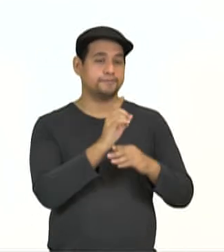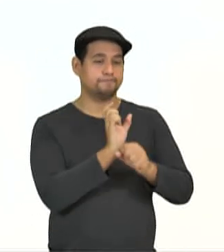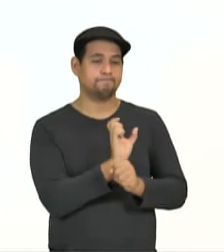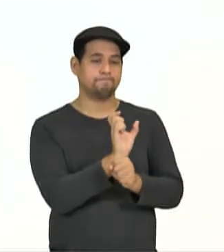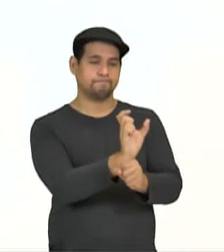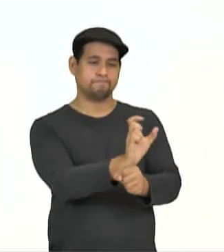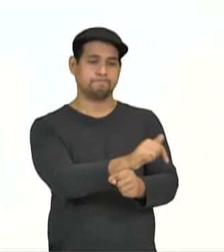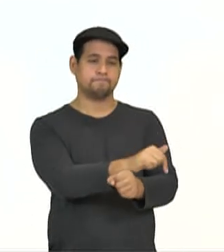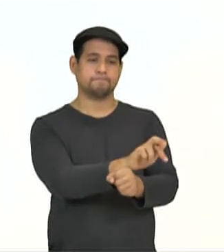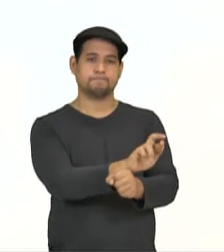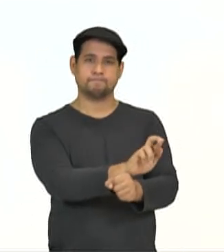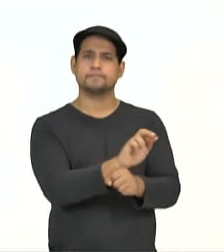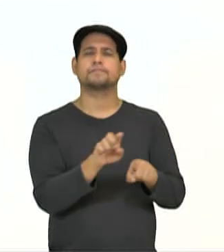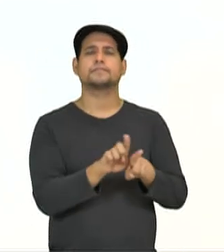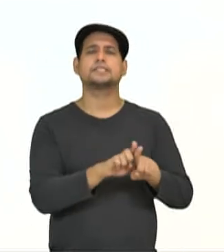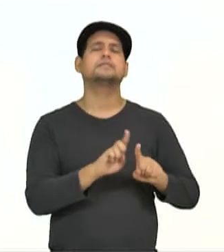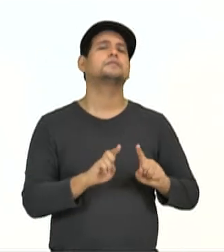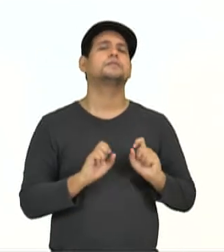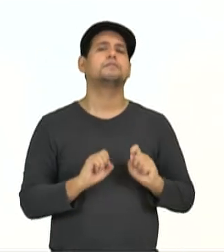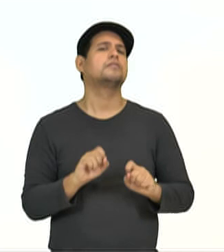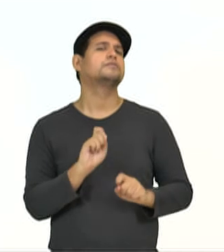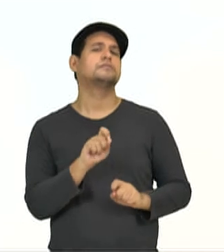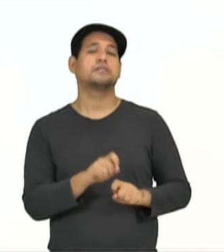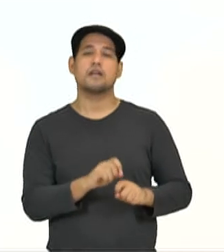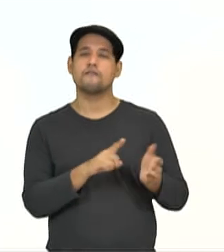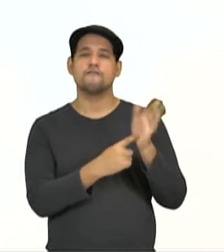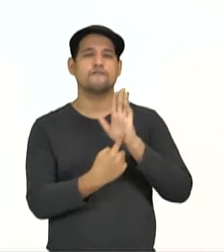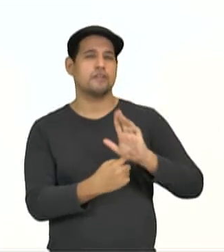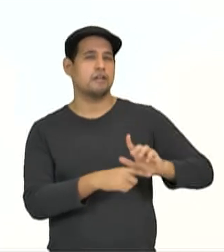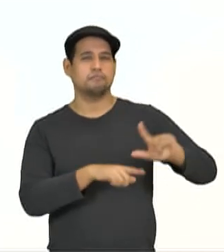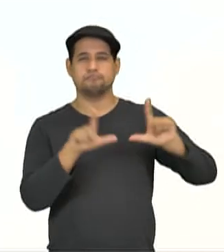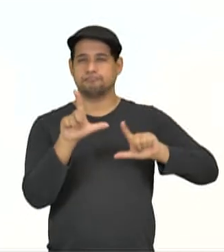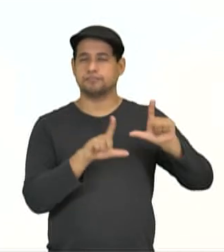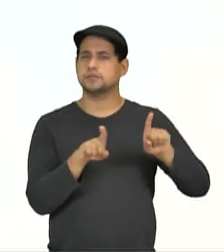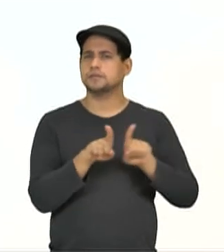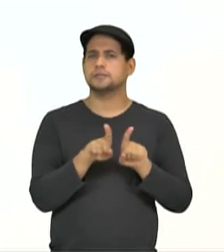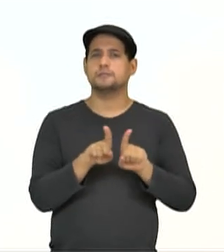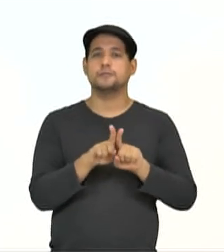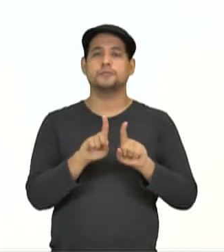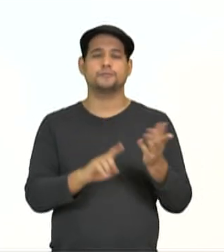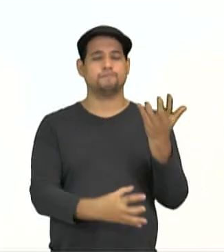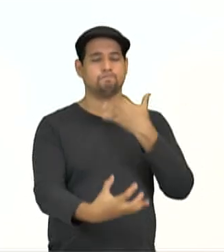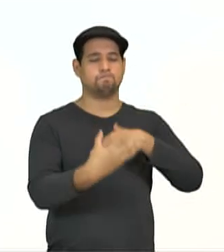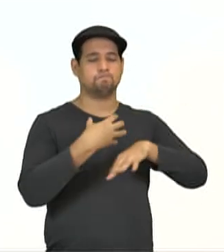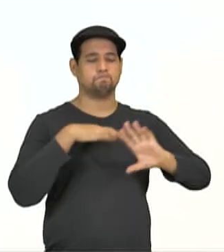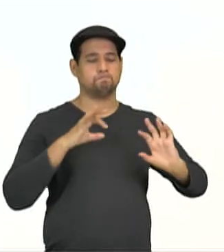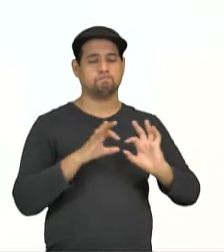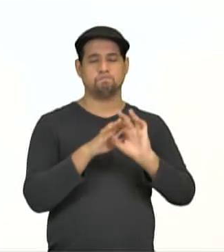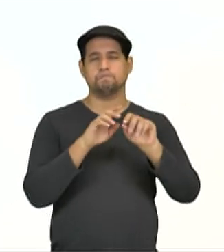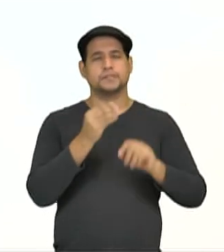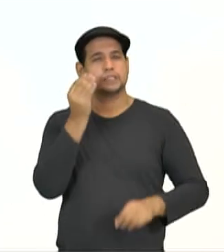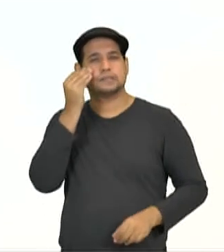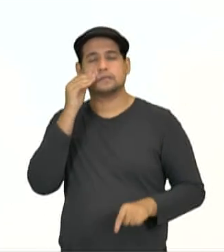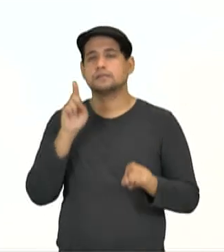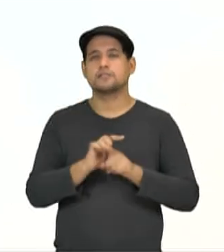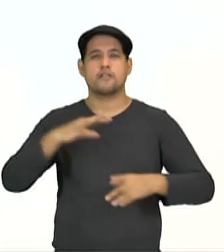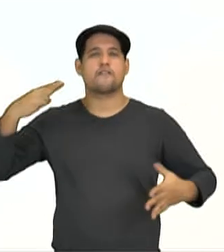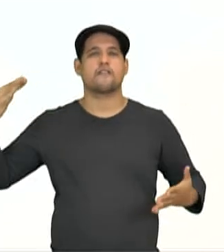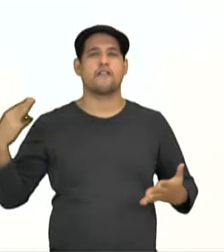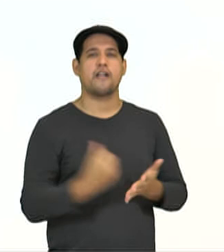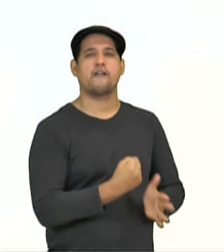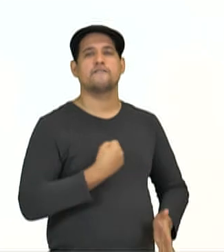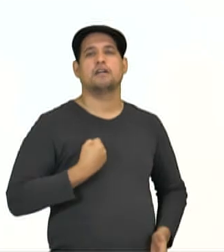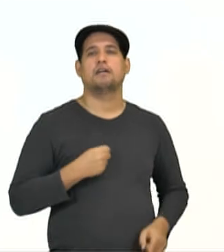celular para o QR Code para que você possa assistir esse vídeo de resiliência, de perseverança, de vencer